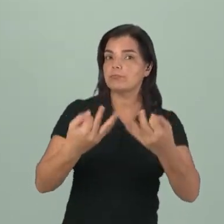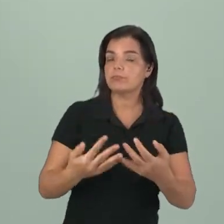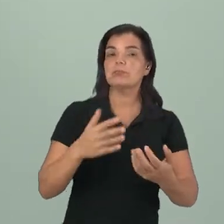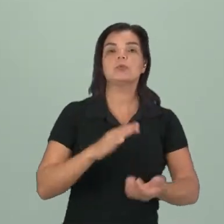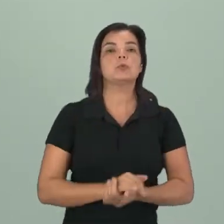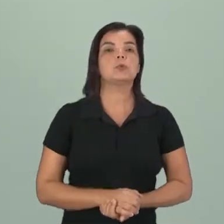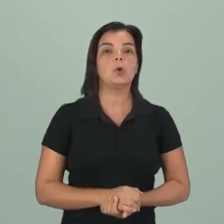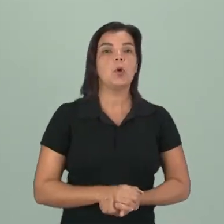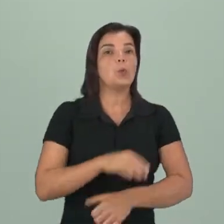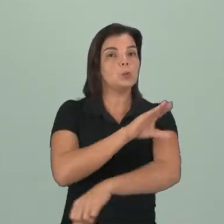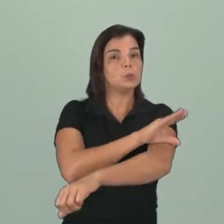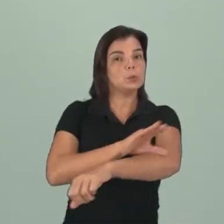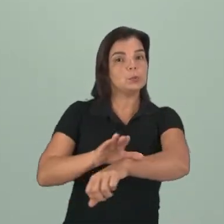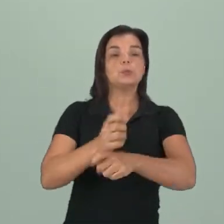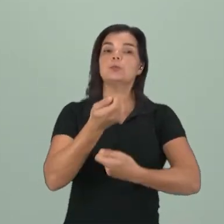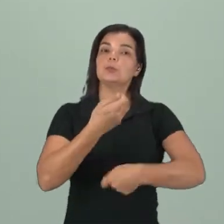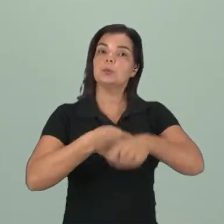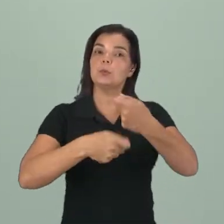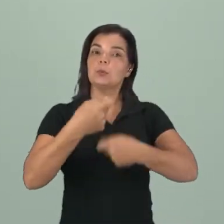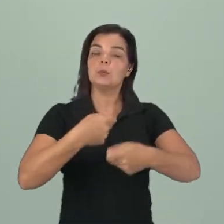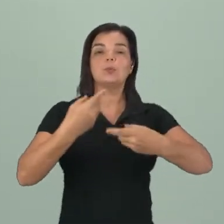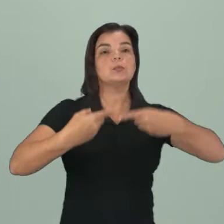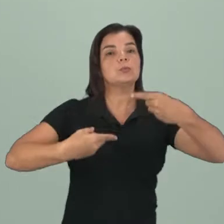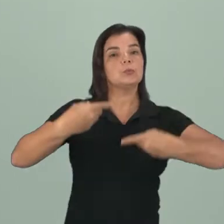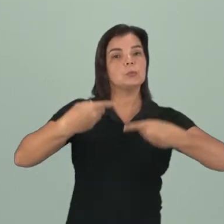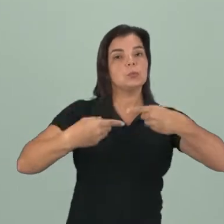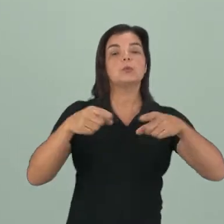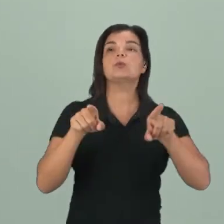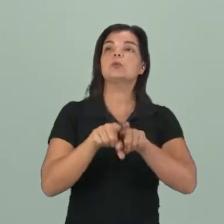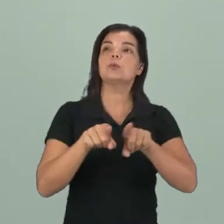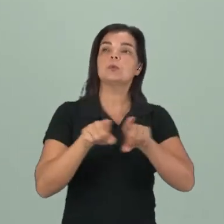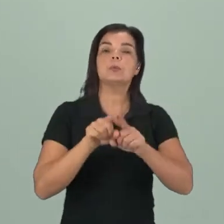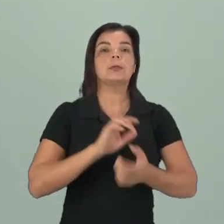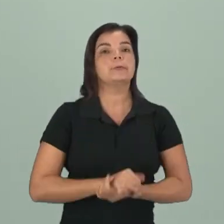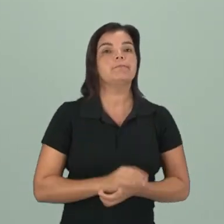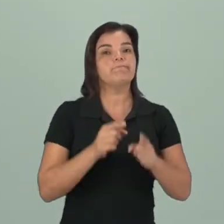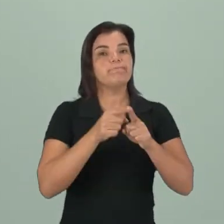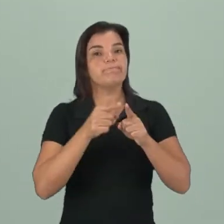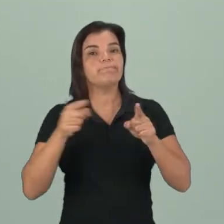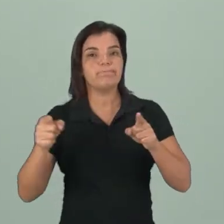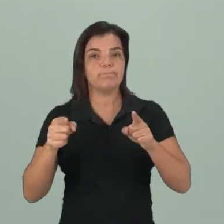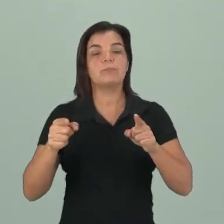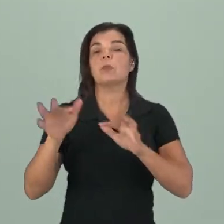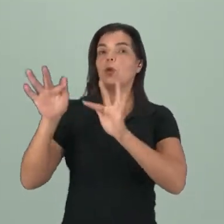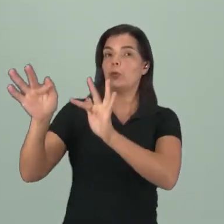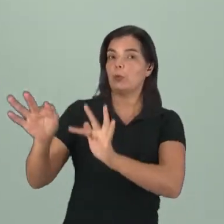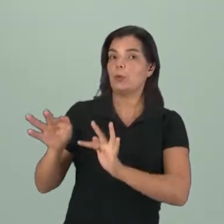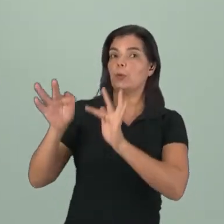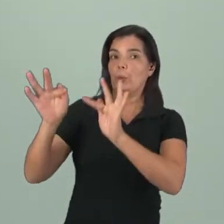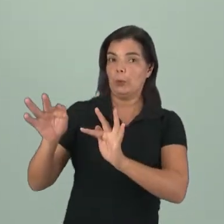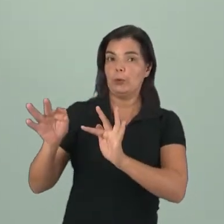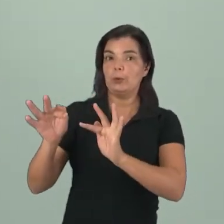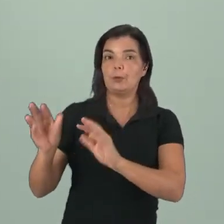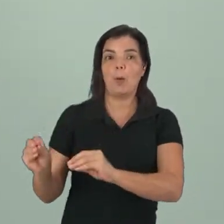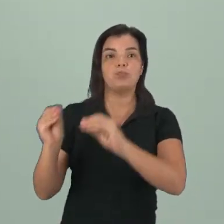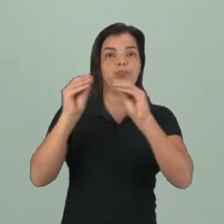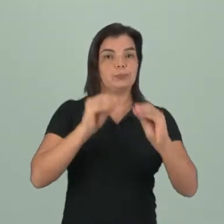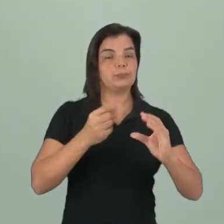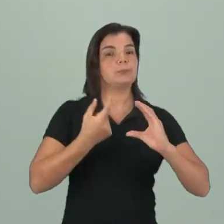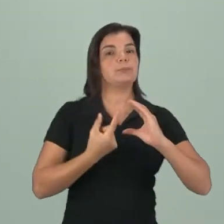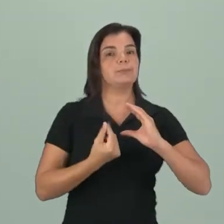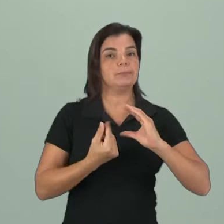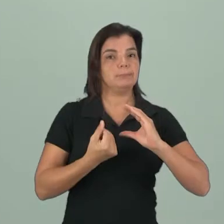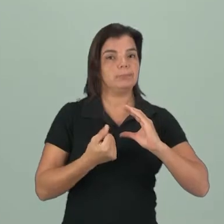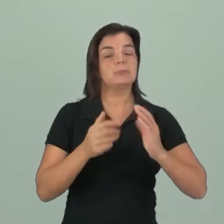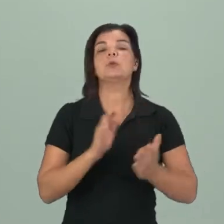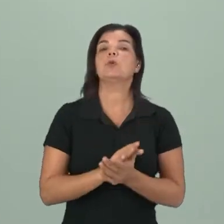no seu âmbito cultural, econômico e político, a passagem do feudalismo para o capitalismo, que